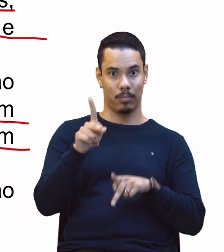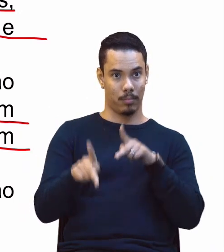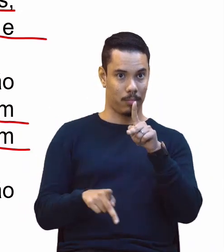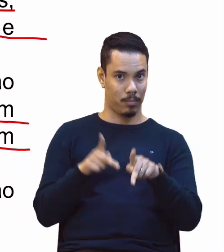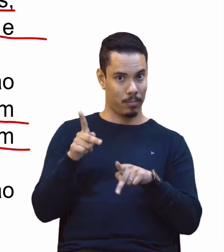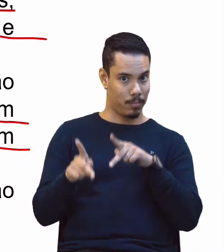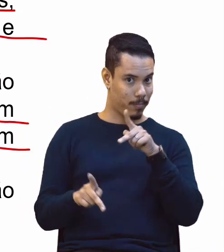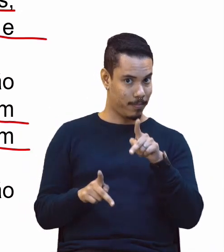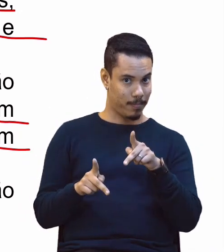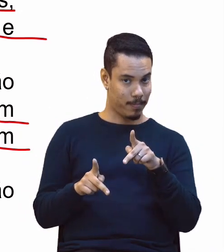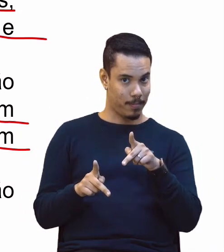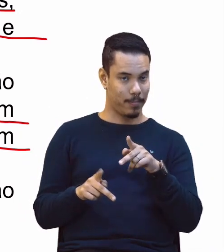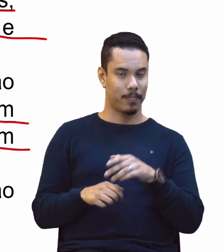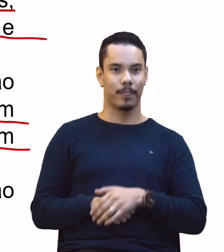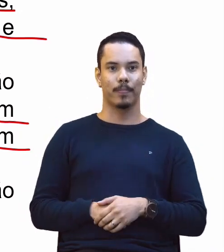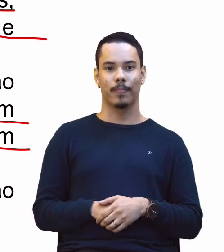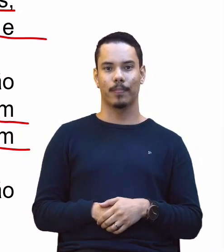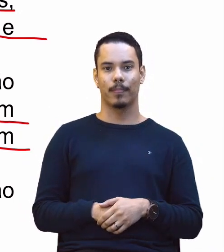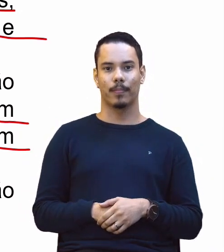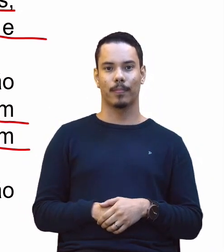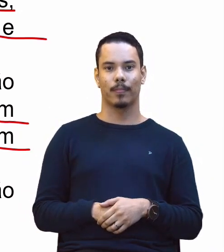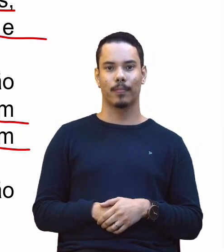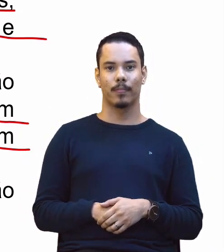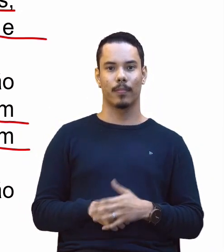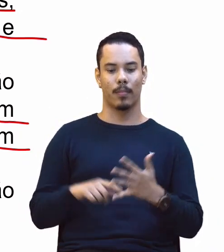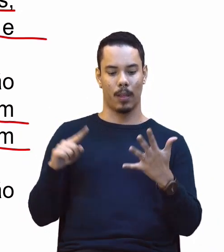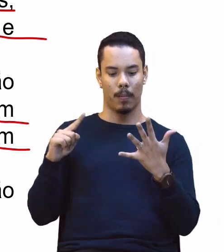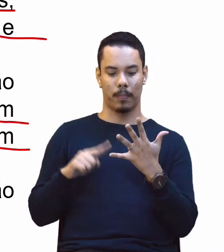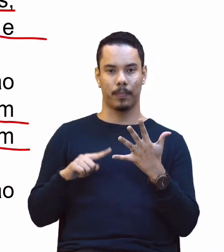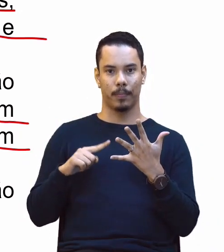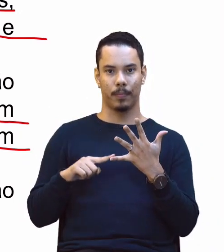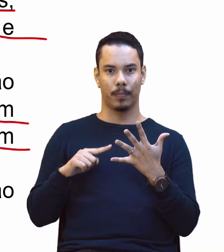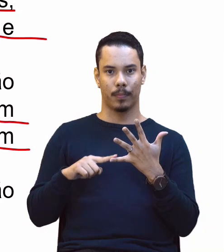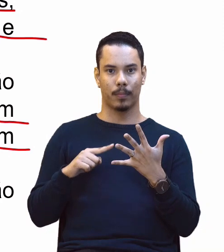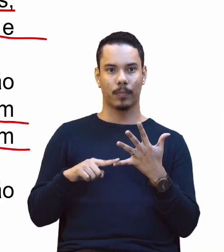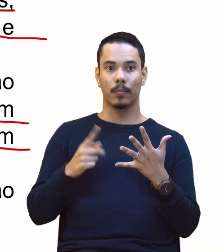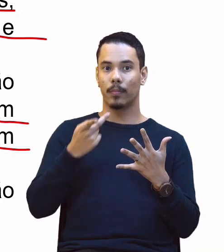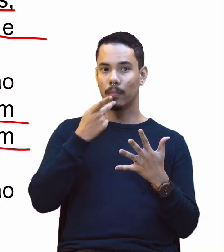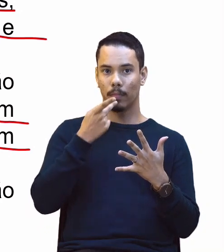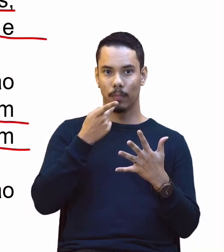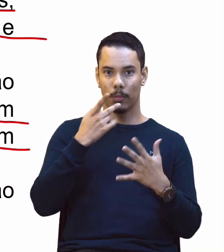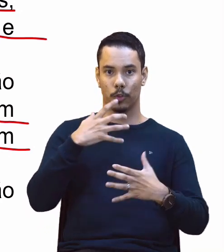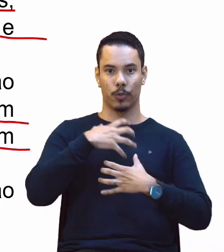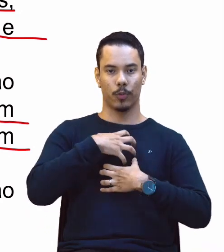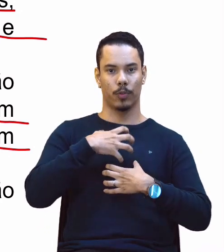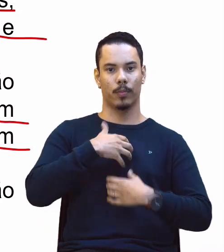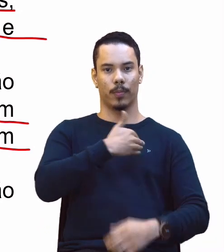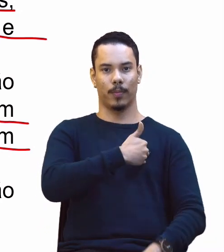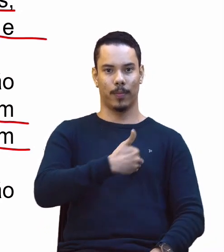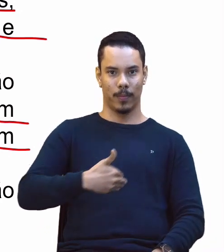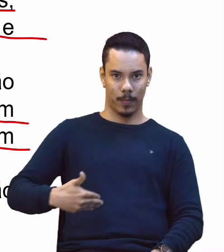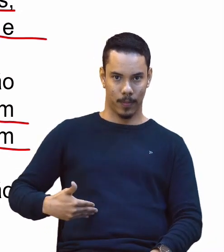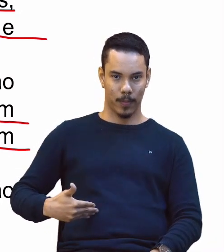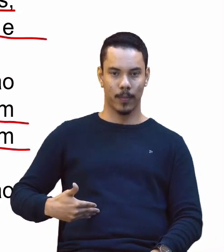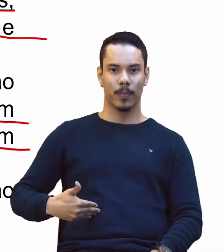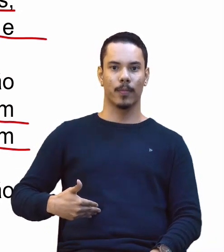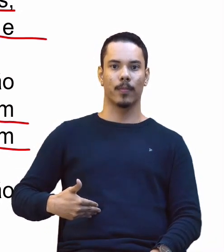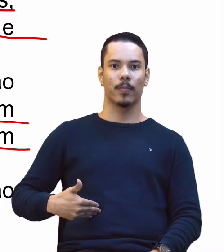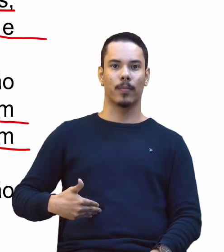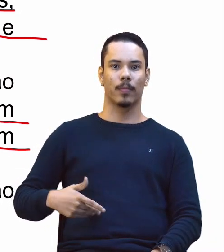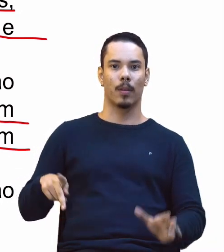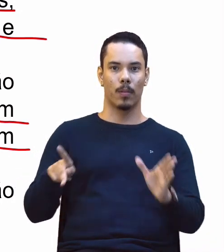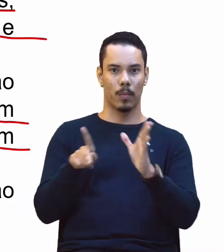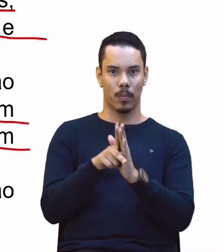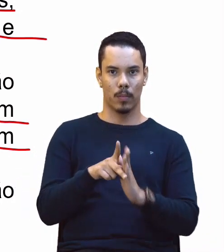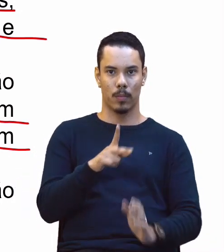pessoal? A alternativa E diz que seria uma forma de governo em que a